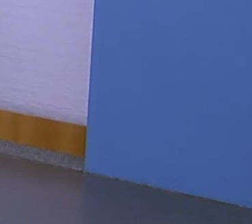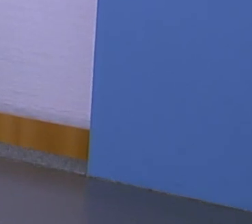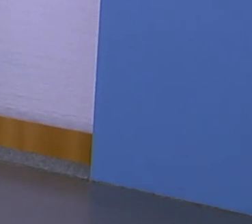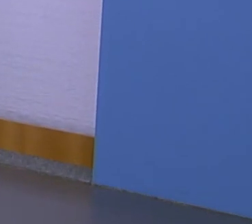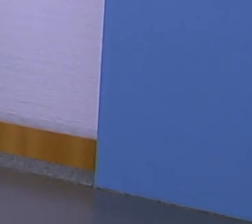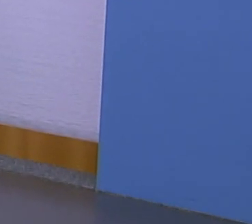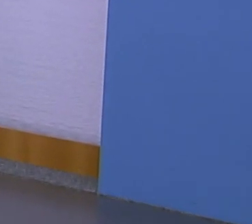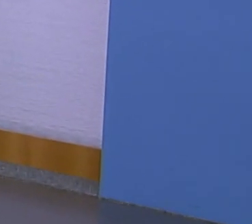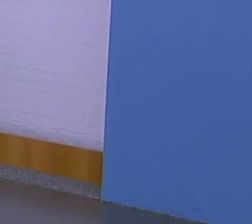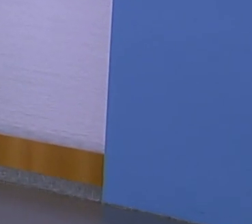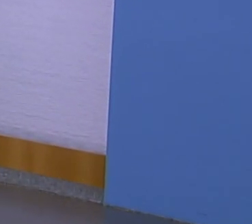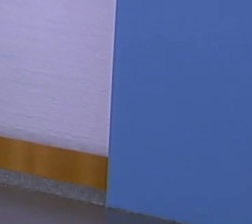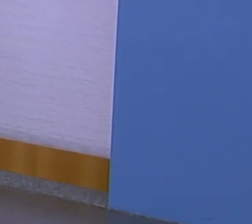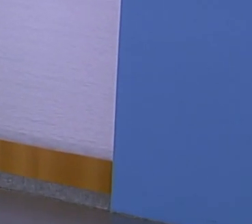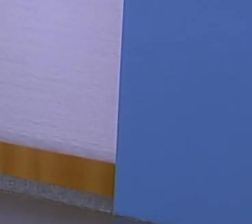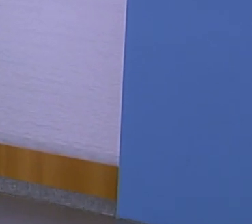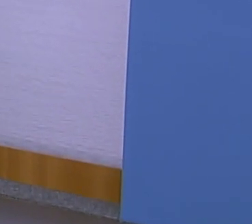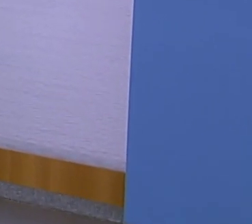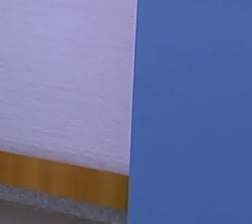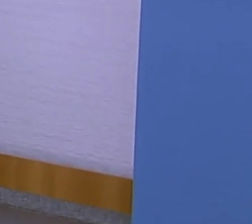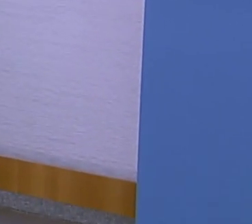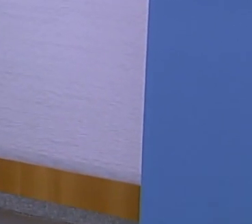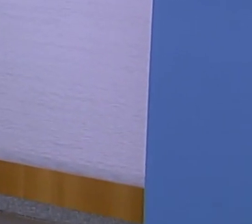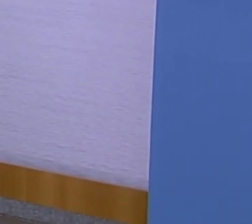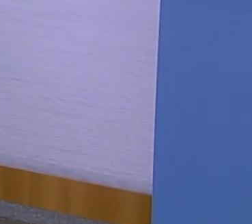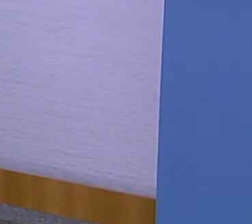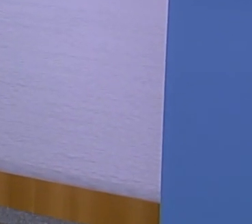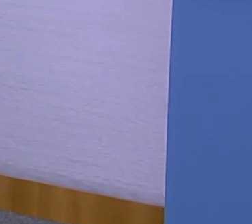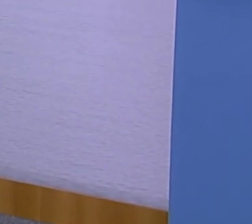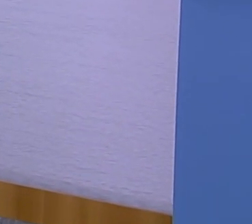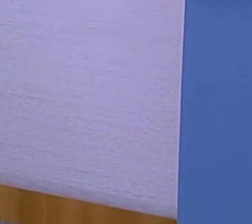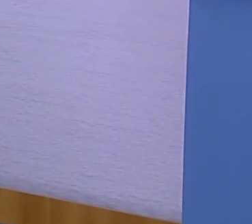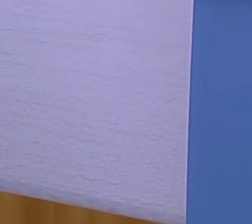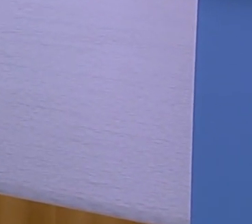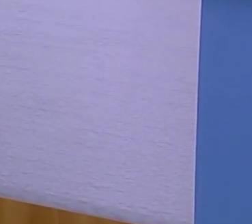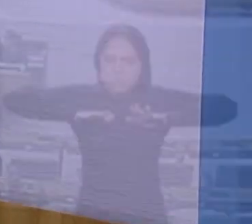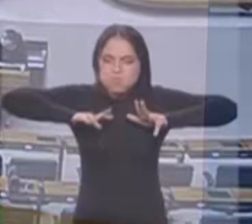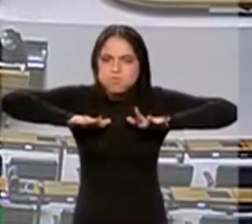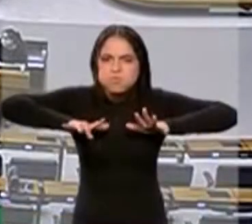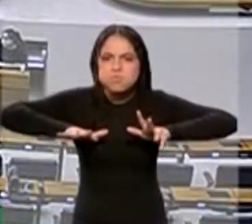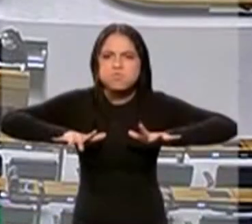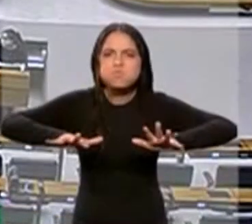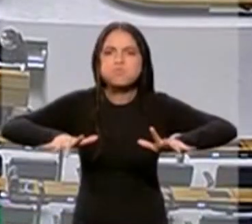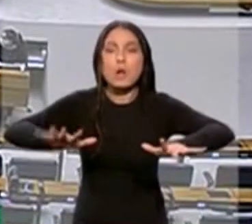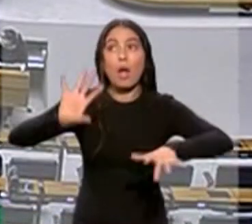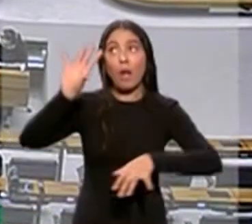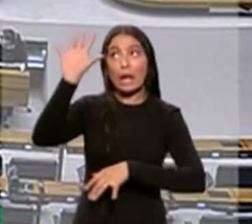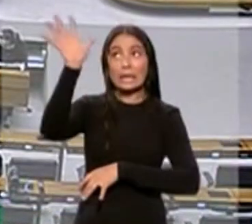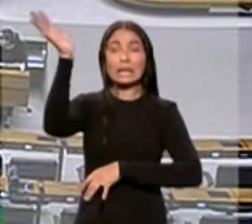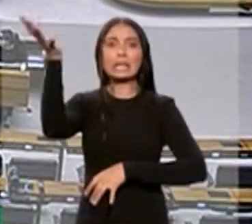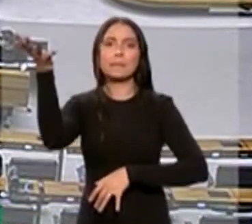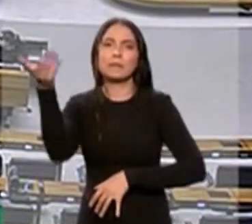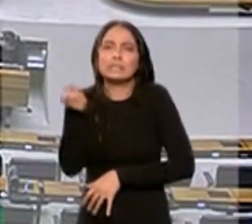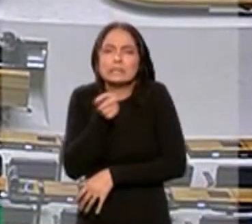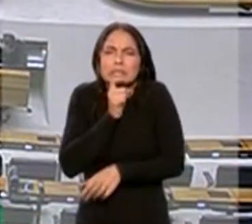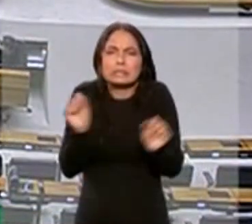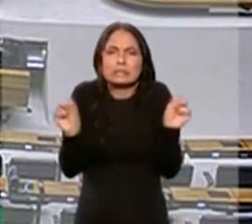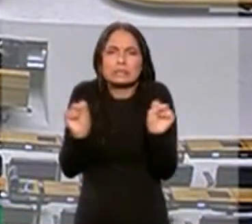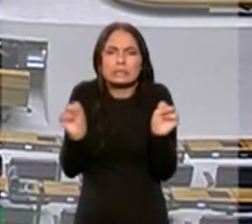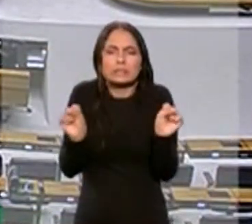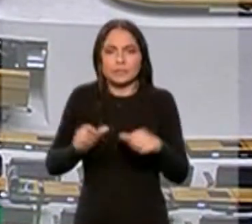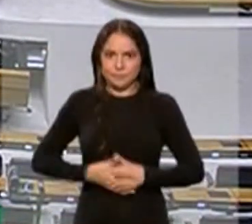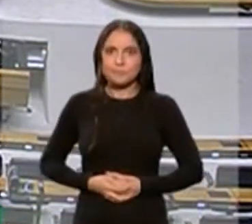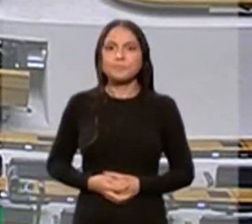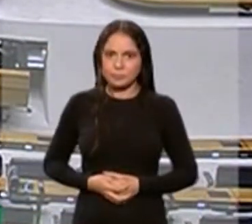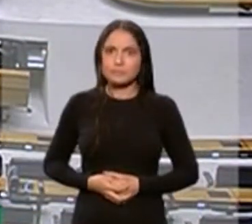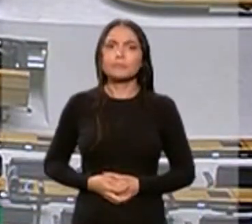oi e a câmara dos deputados aprovou nesta quarta-feira o adiamento das eleições municipais os deputados aprovaram a proposta de